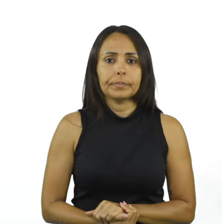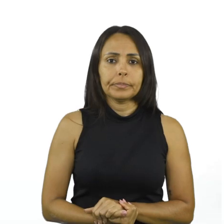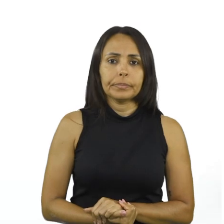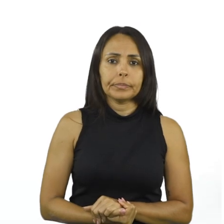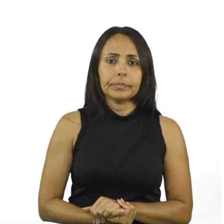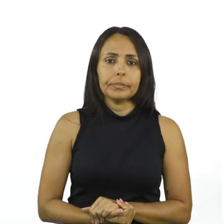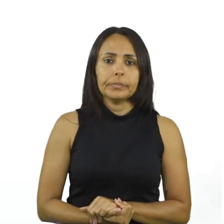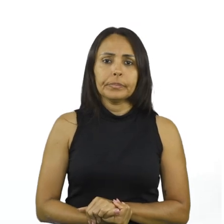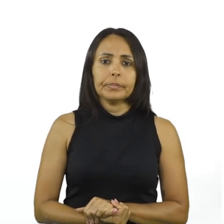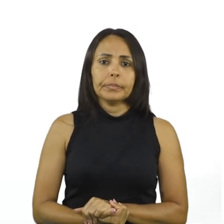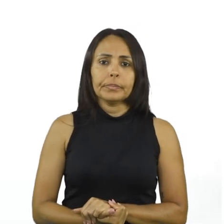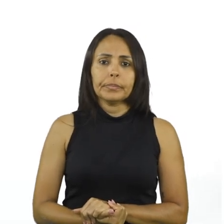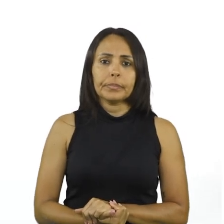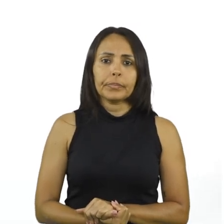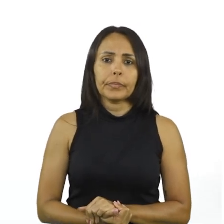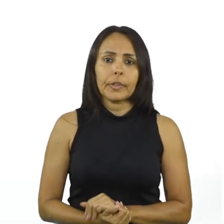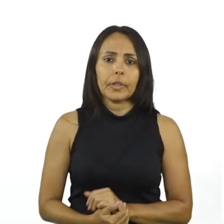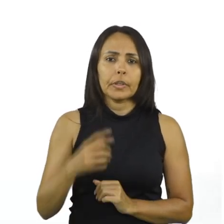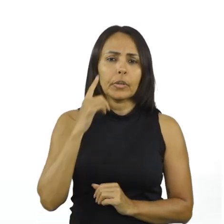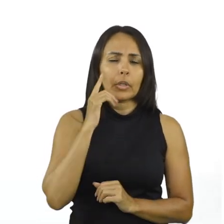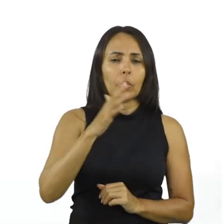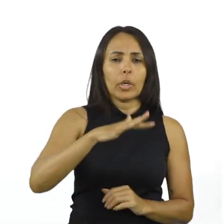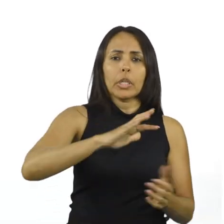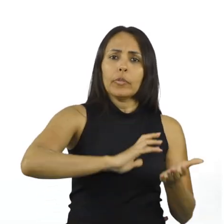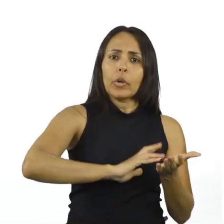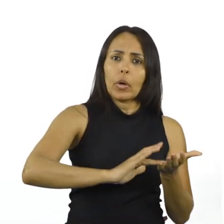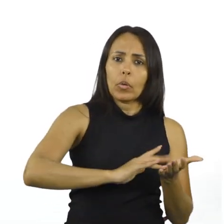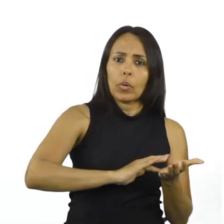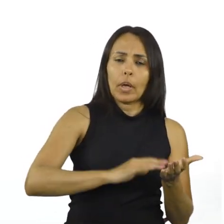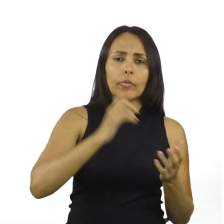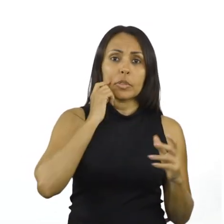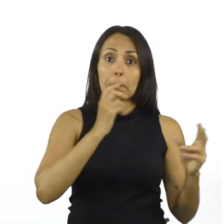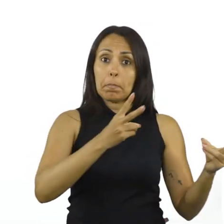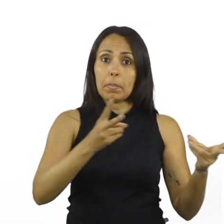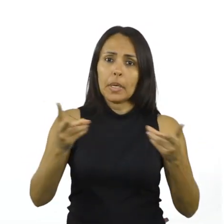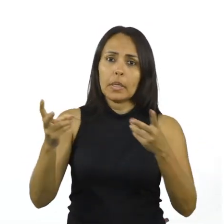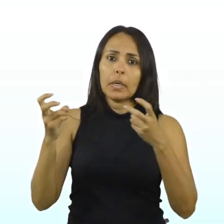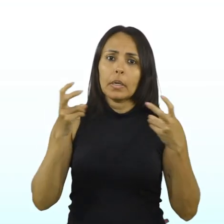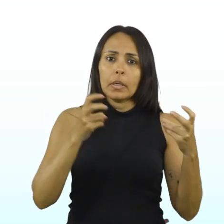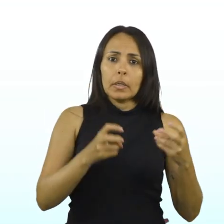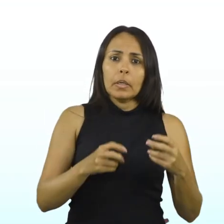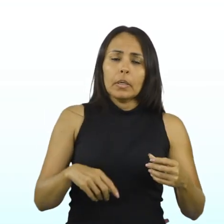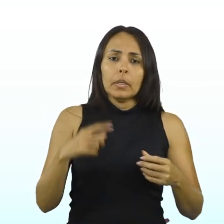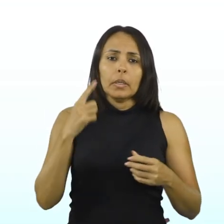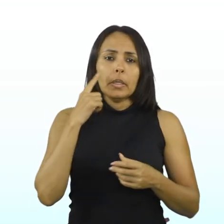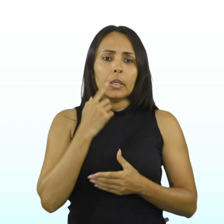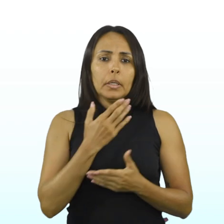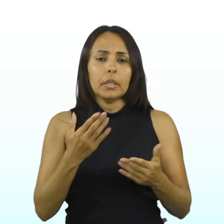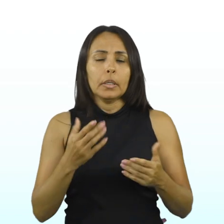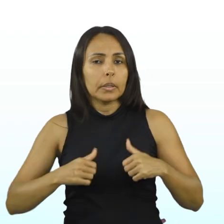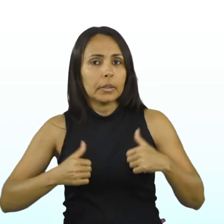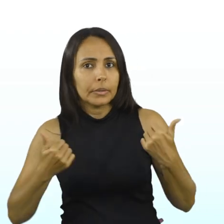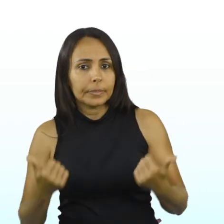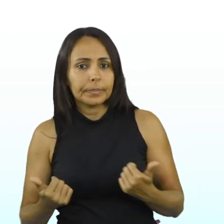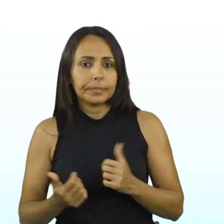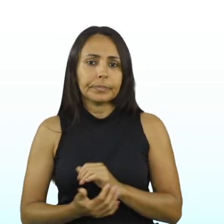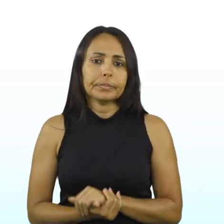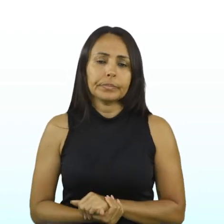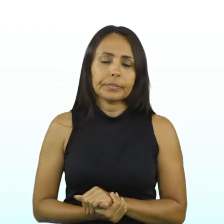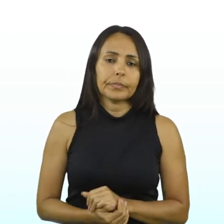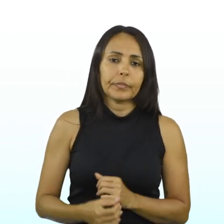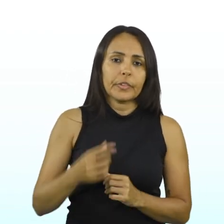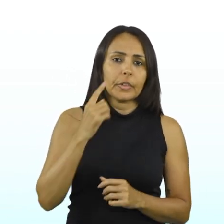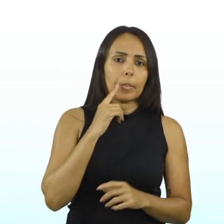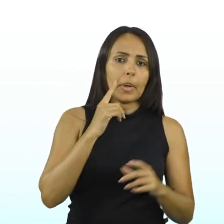metro. Então, na hora que a gente for calcular, perceba que ó, a altura vai ser 1,5, belezinha? Vezes